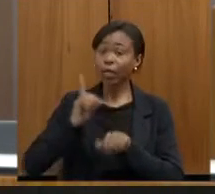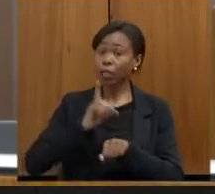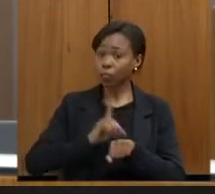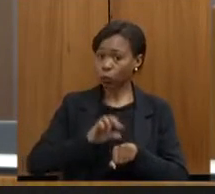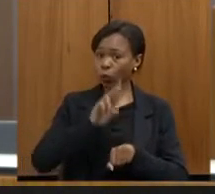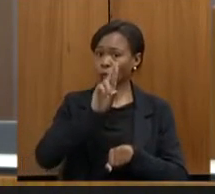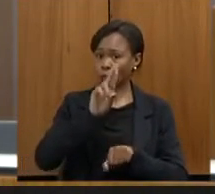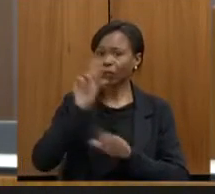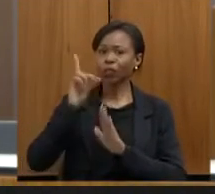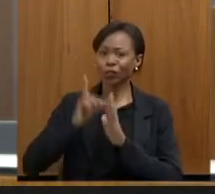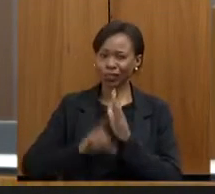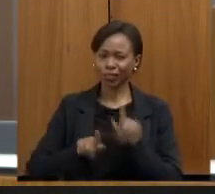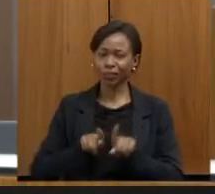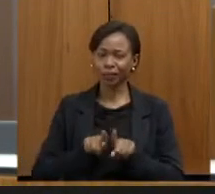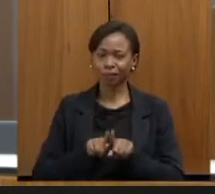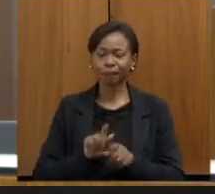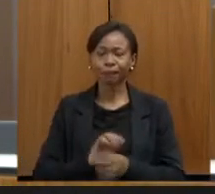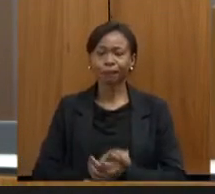Direito.